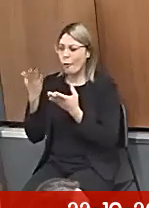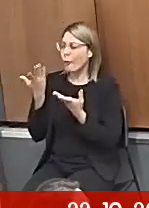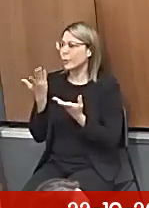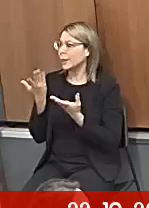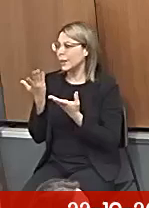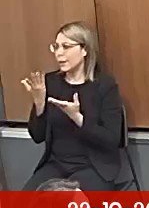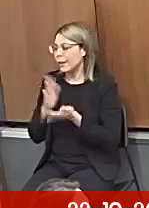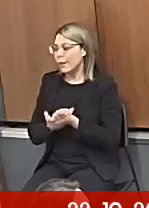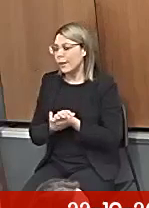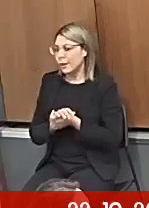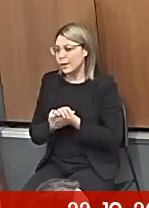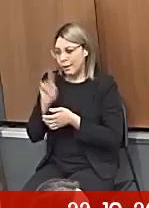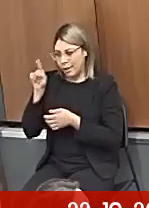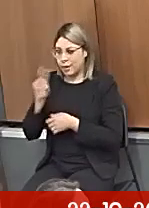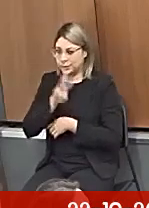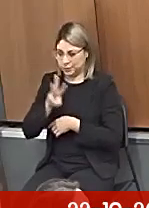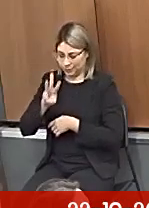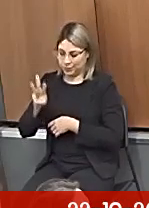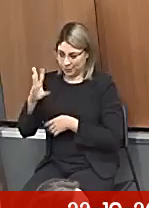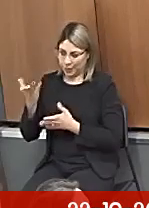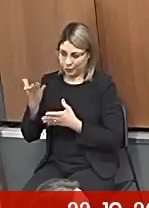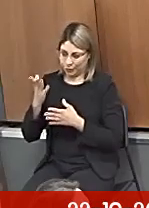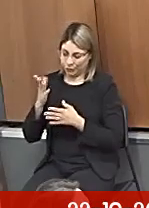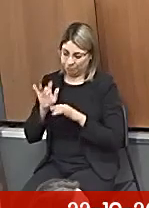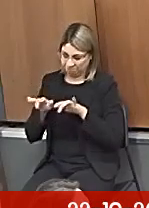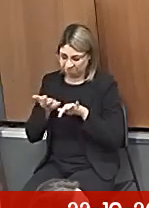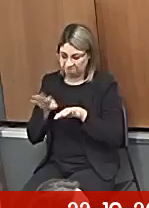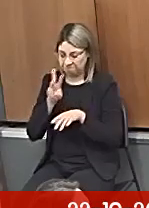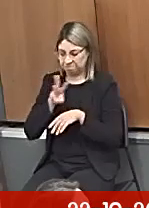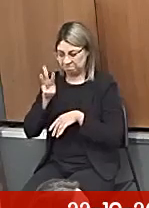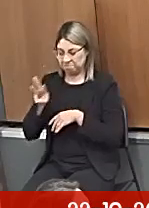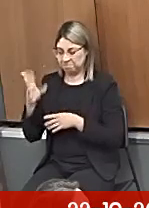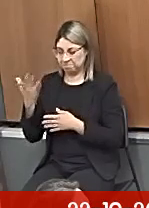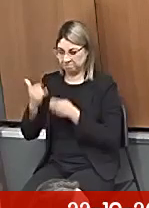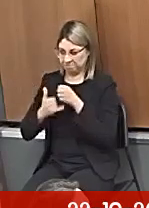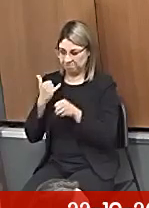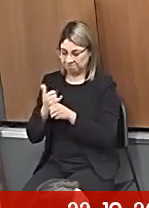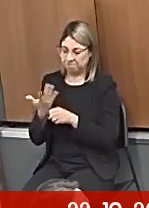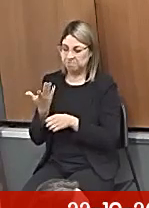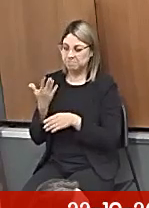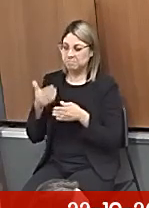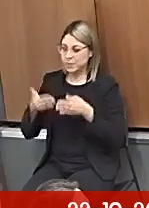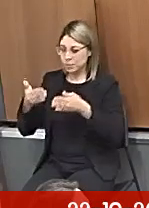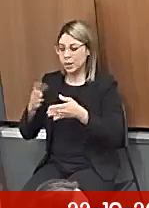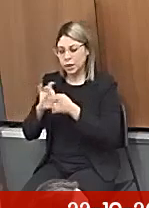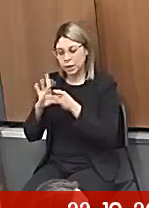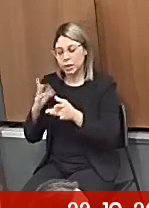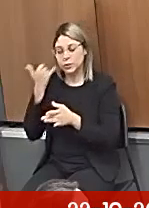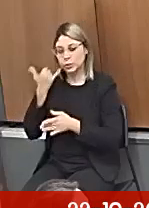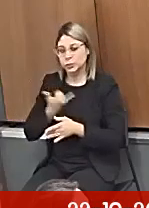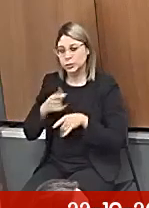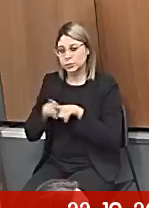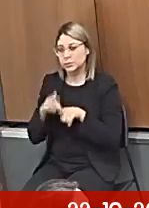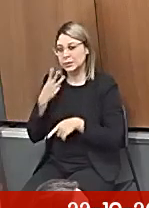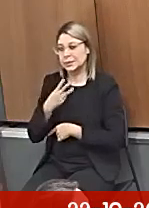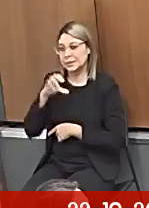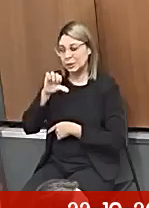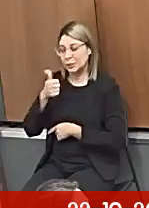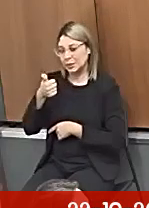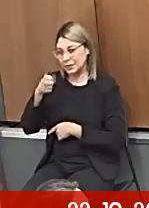fotografias, né, lá no site do Ministério. E a gente deixa o nosso telefone à disposição, meu telefone